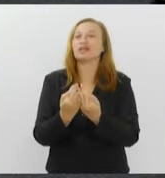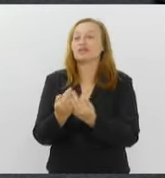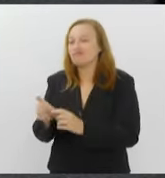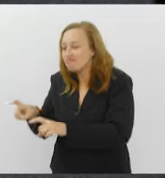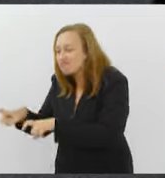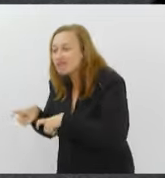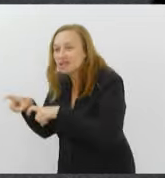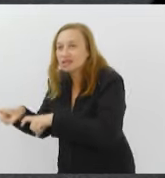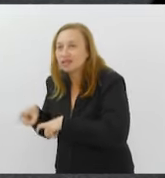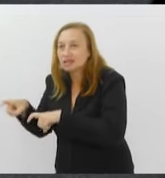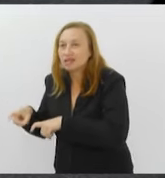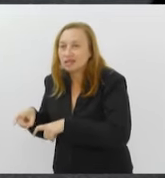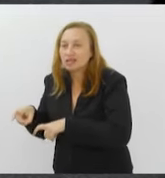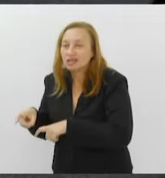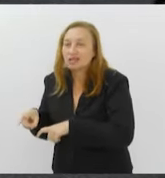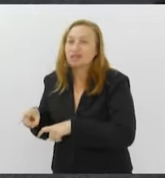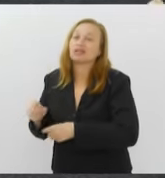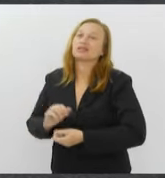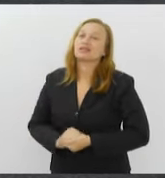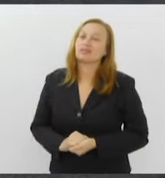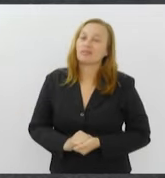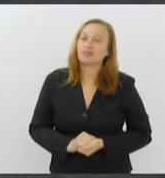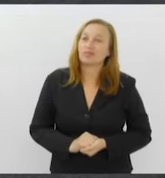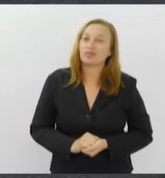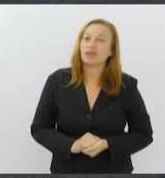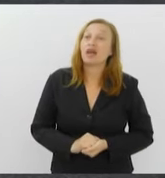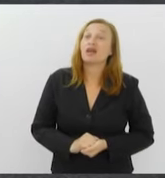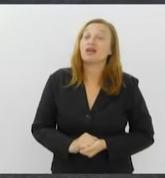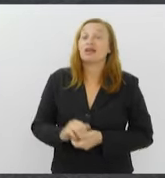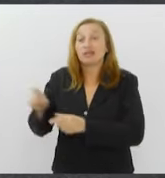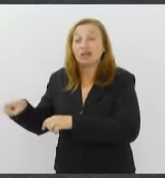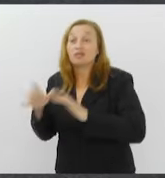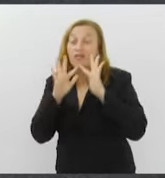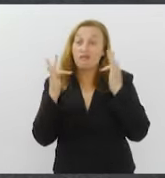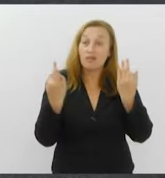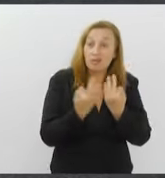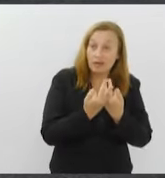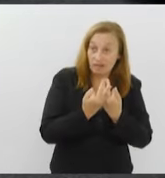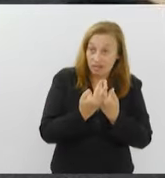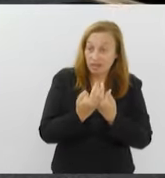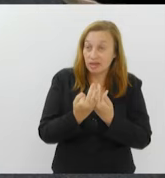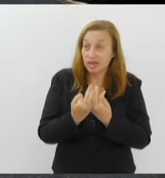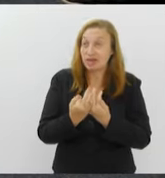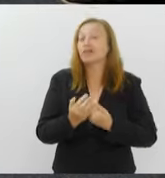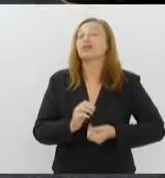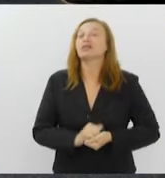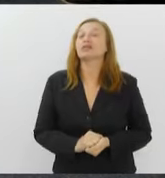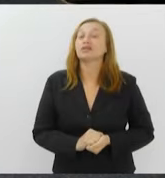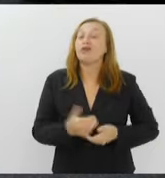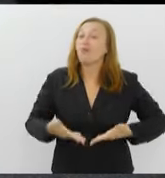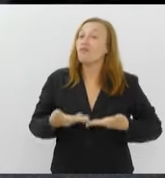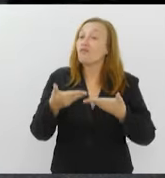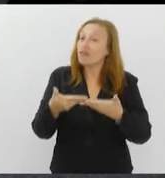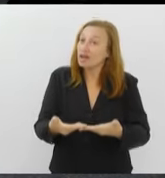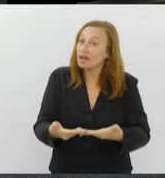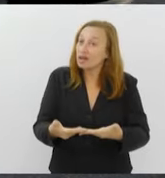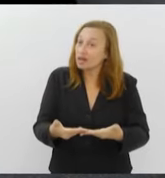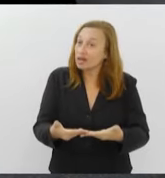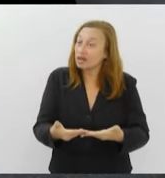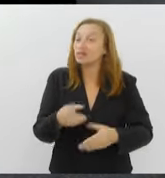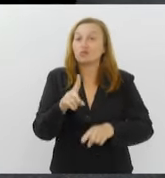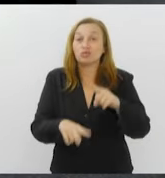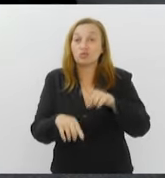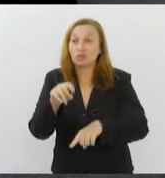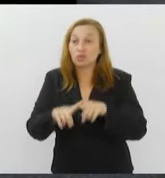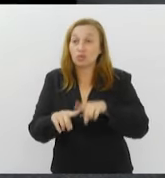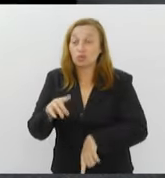e assentadas da reforma agrária e da agricultura familiar, da pequena agricultura, que oferecem, que trazem os